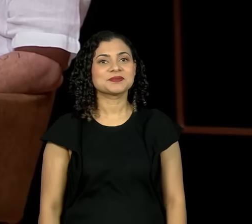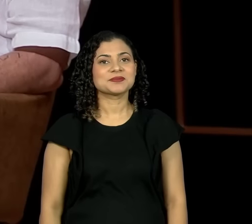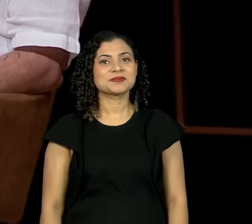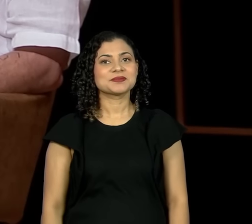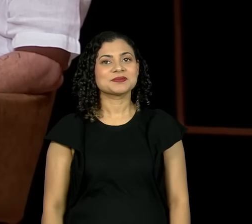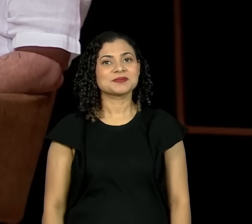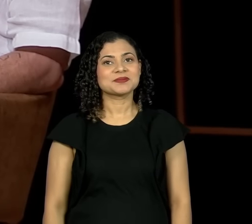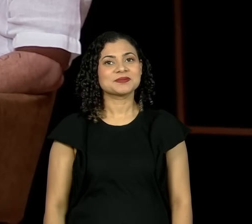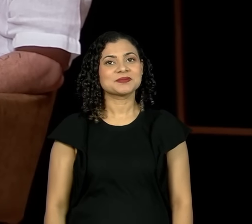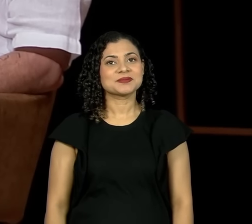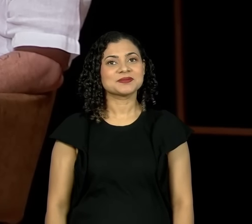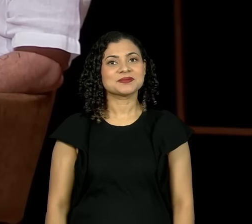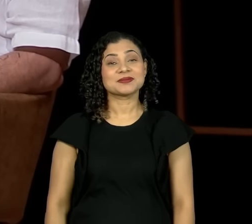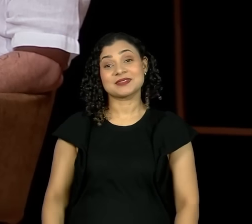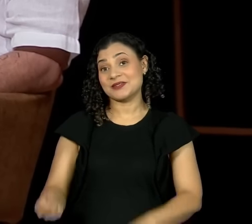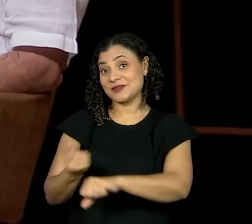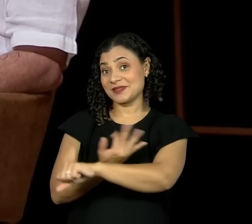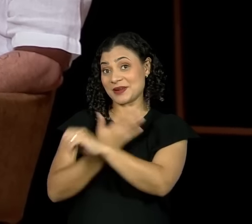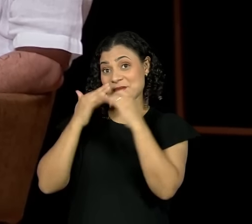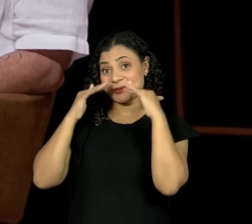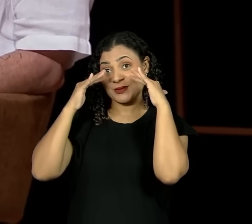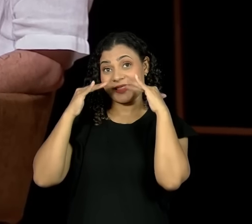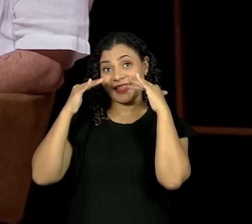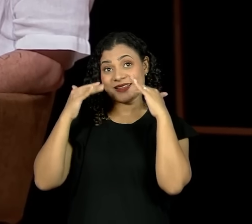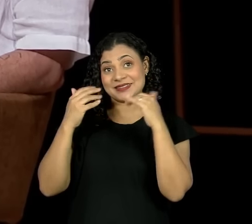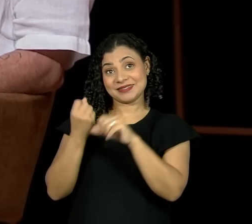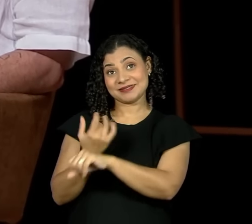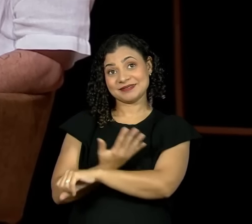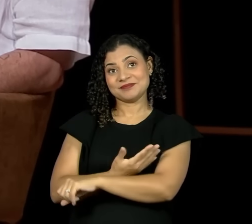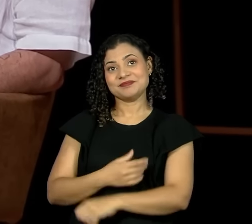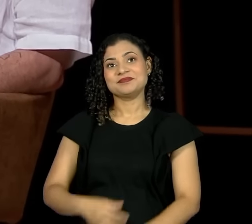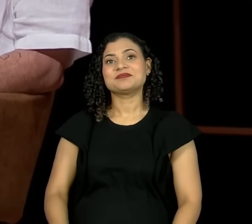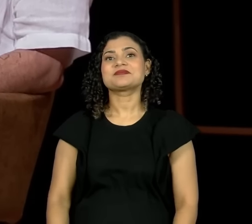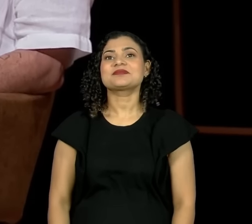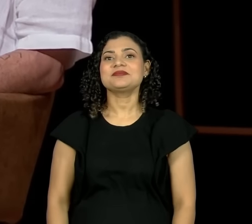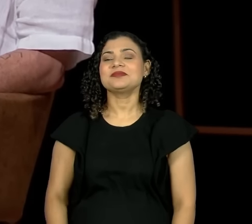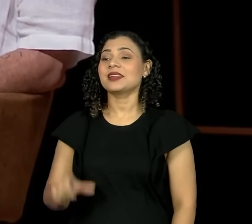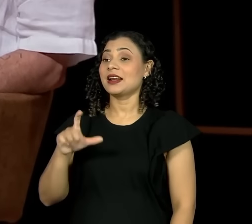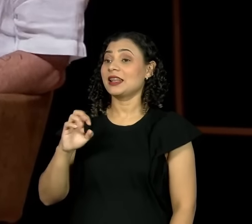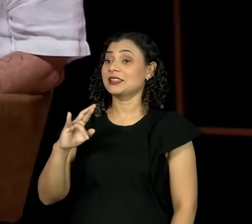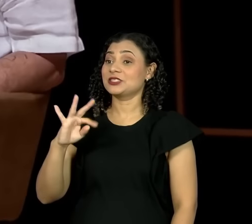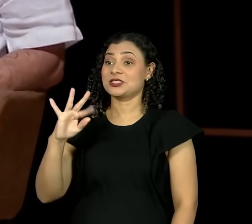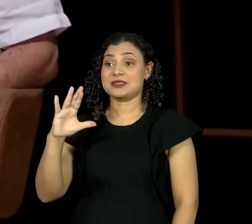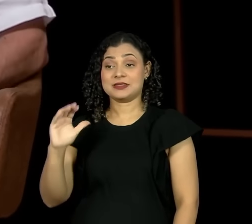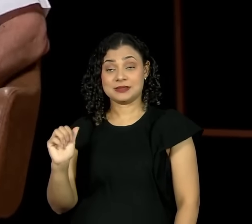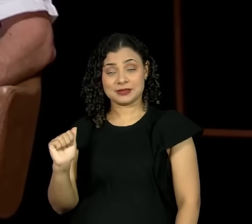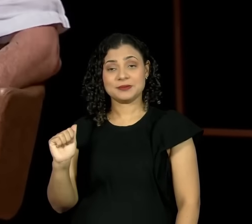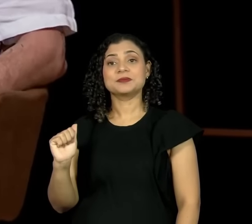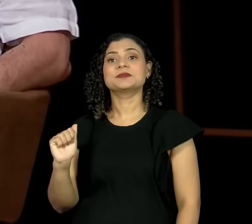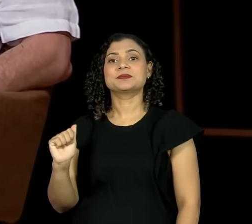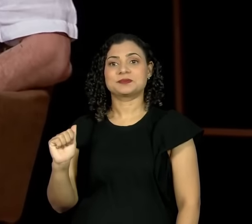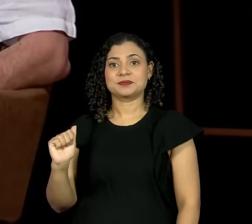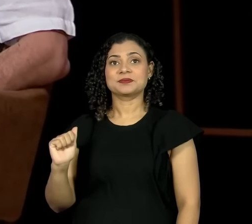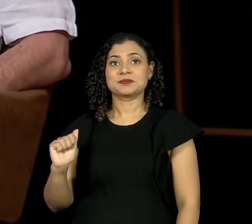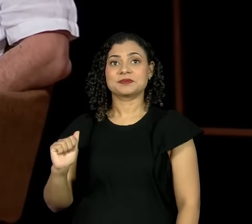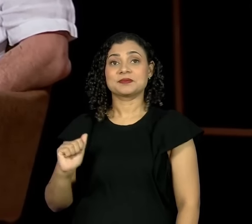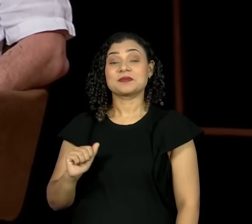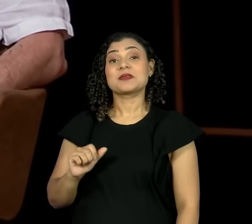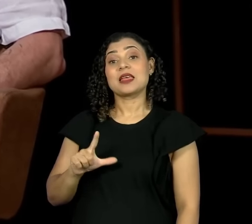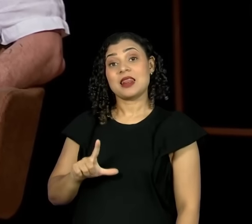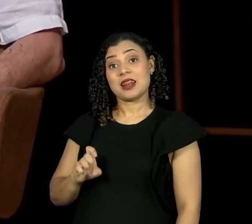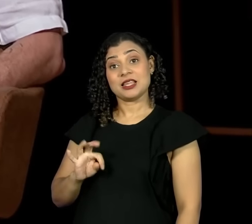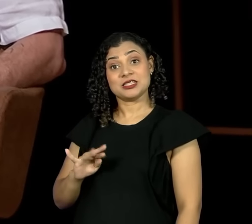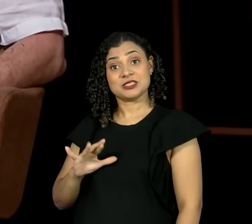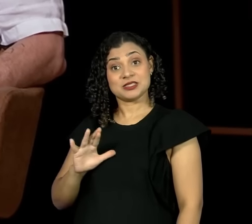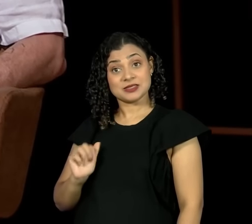você fiquei emocionado aqui a Letícia é uma uma